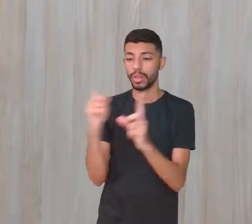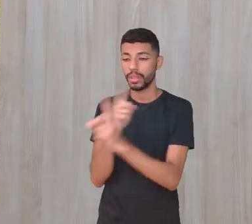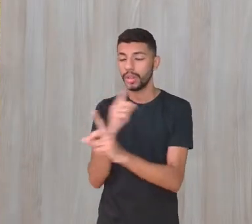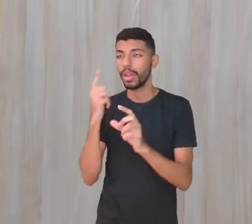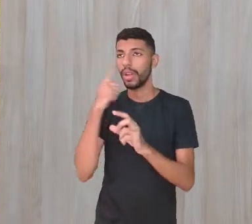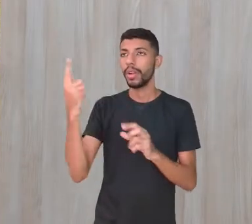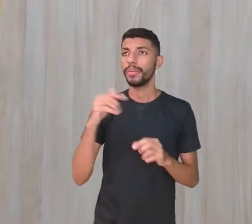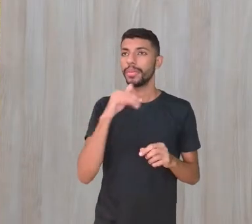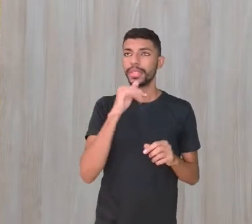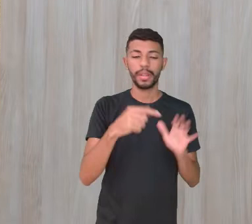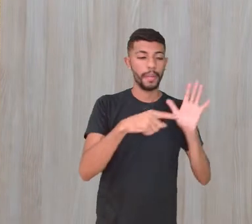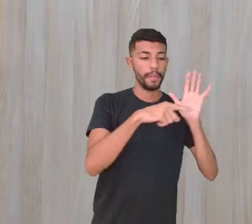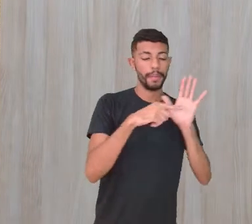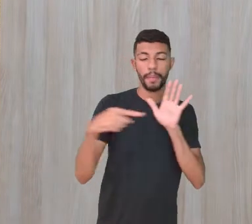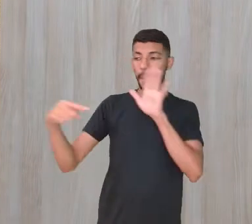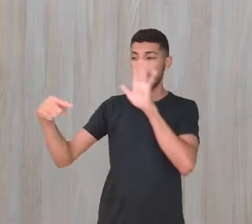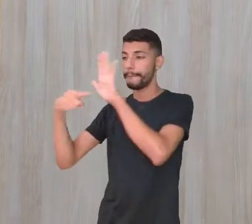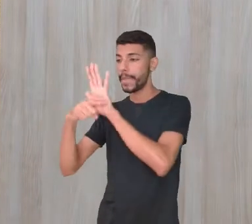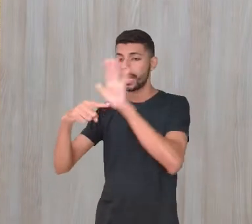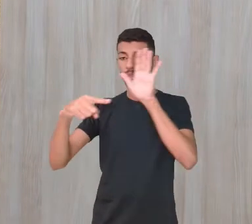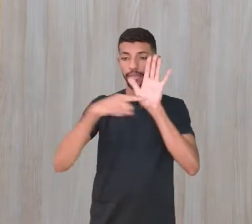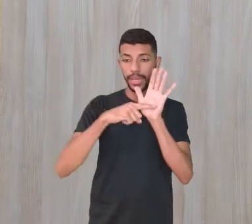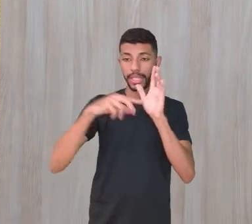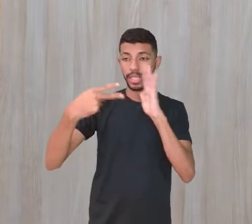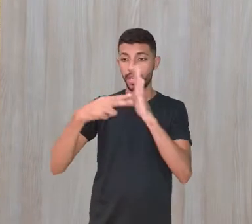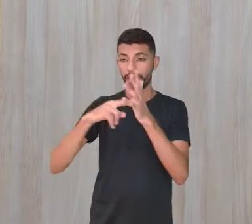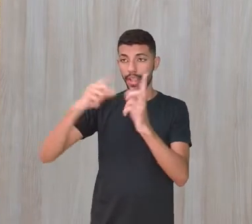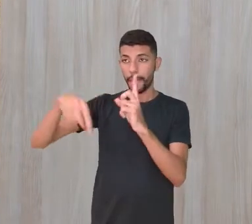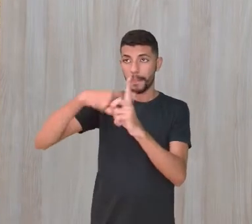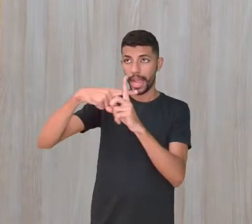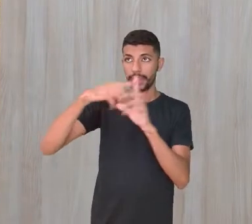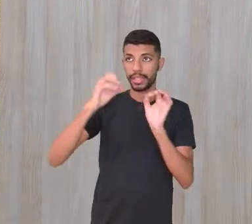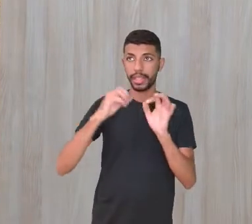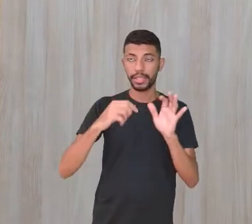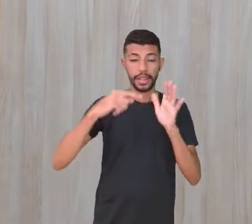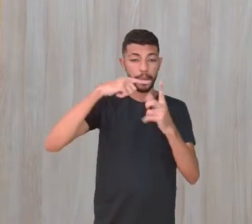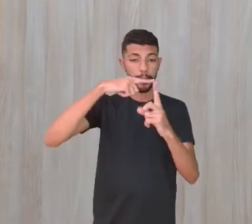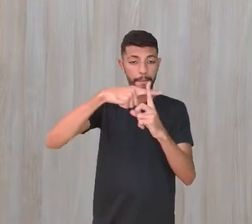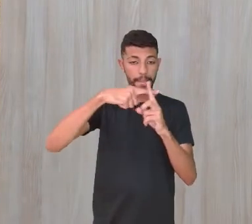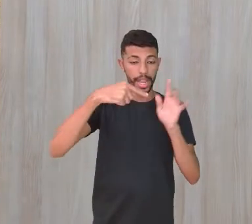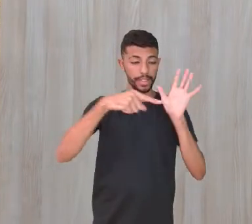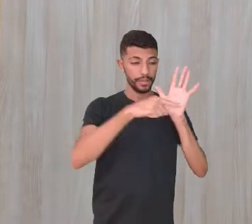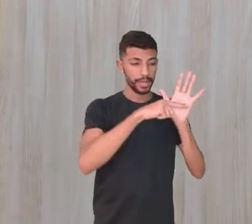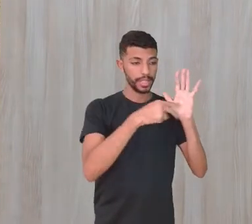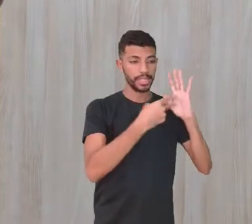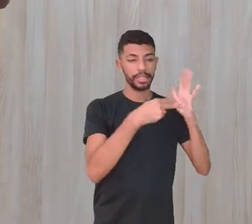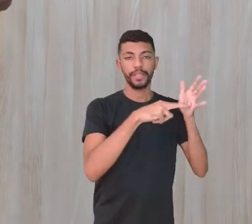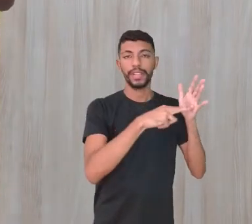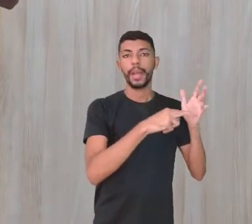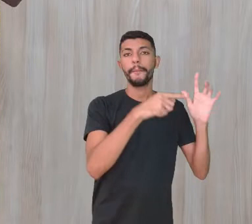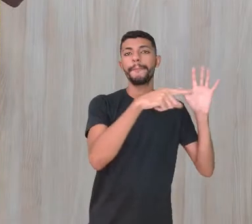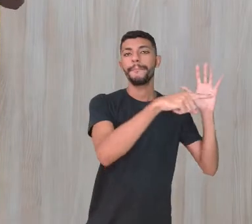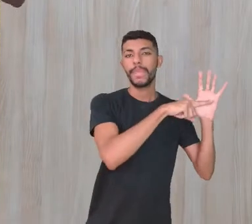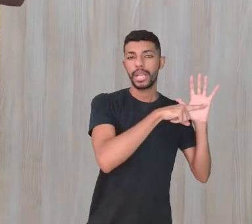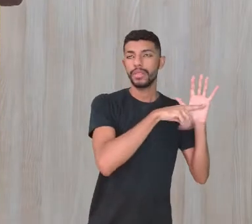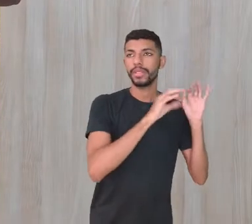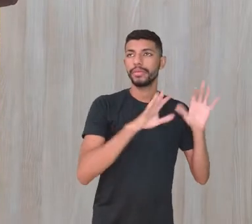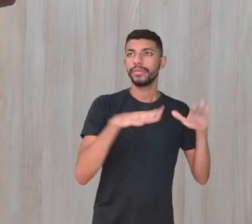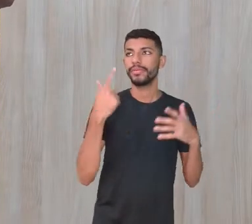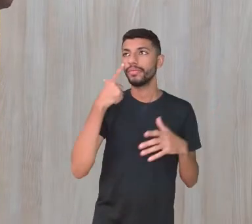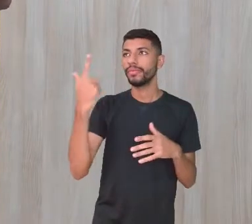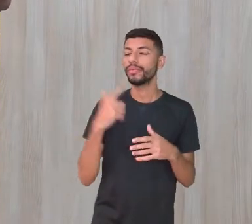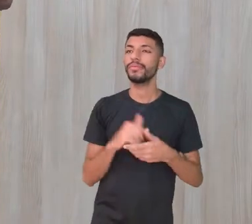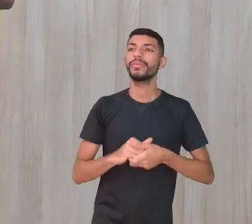com menos é mais na multiplicação e mais com menos é menos. Então, na multiplicação, sinais